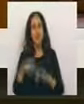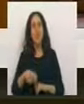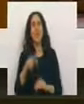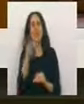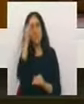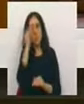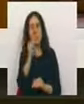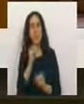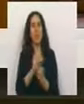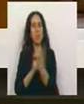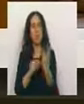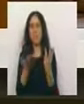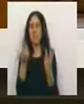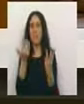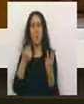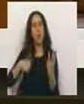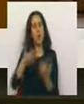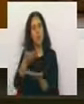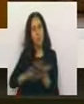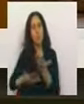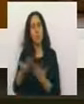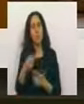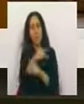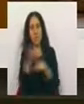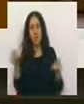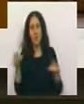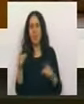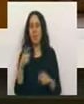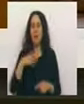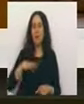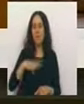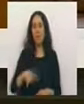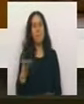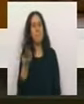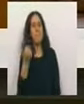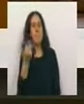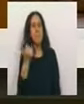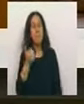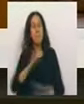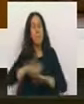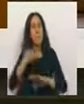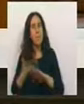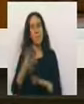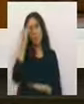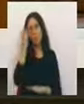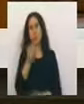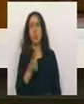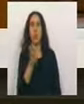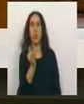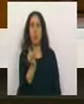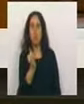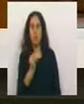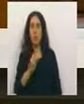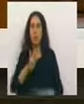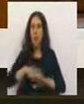recomendações nós compensamos a vossa falta de ambição com mais doze menções quatro vezes